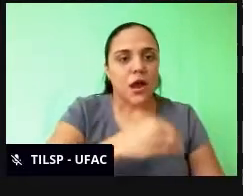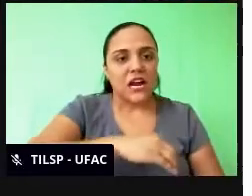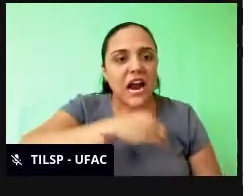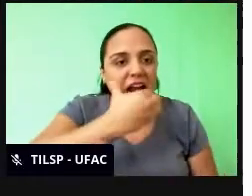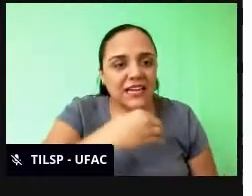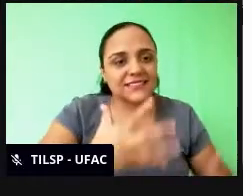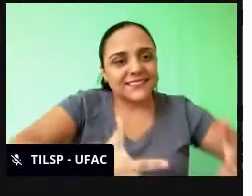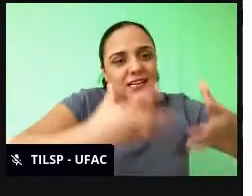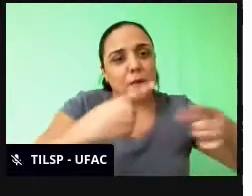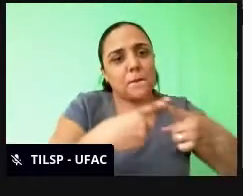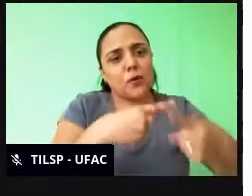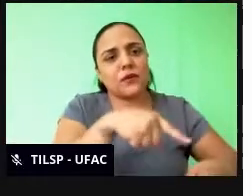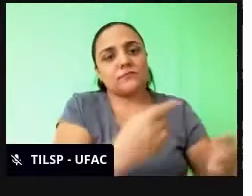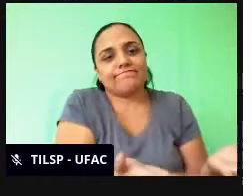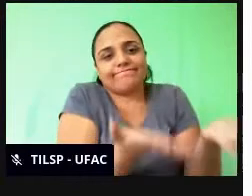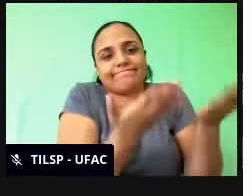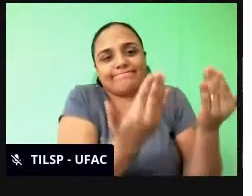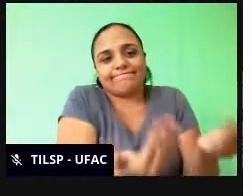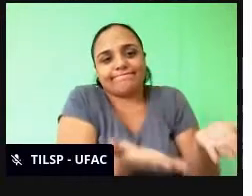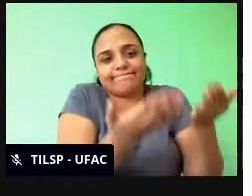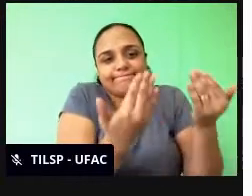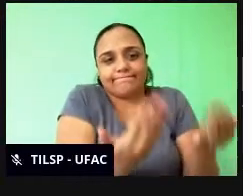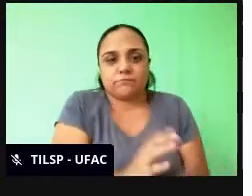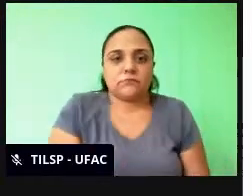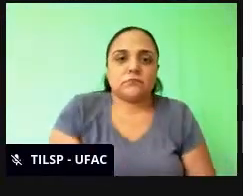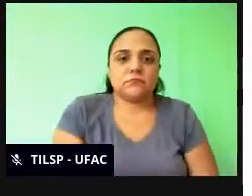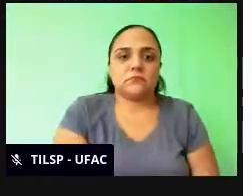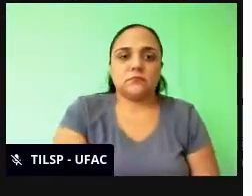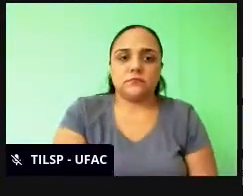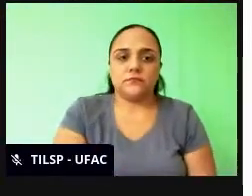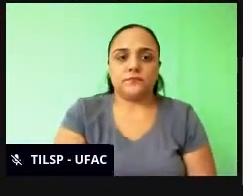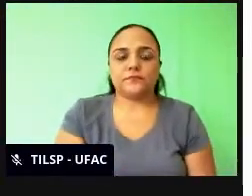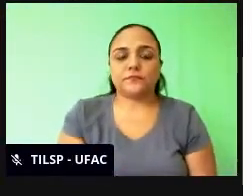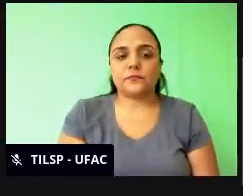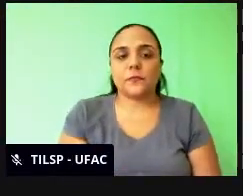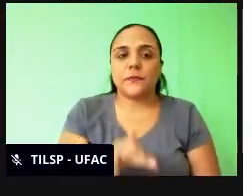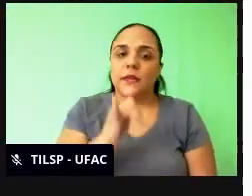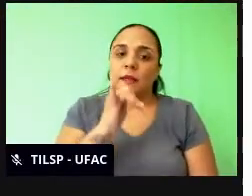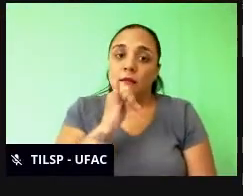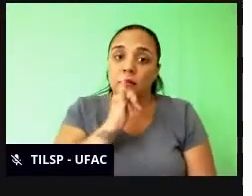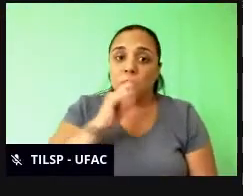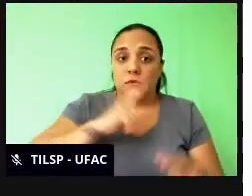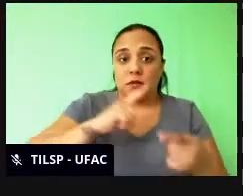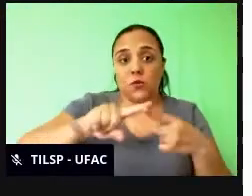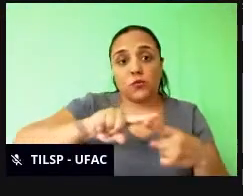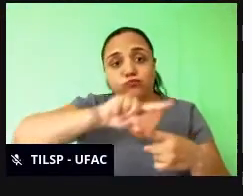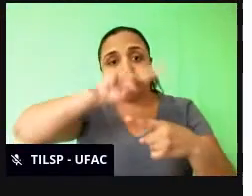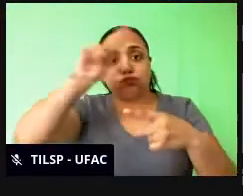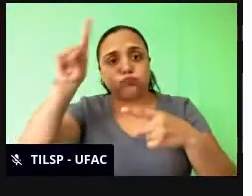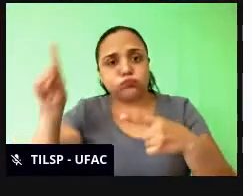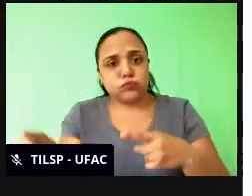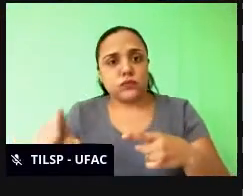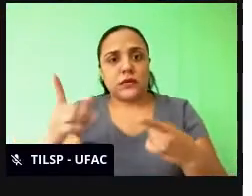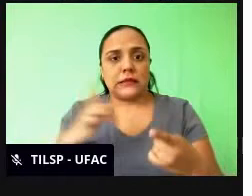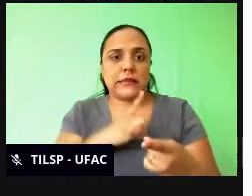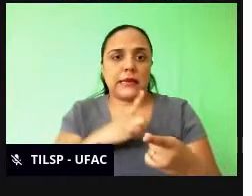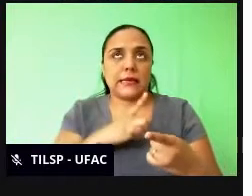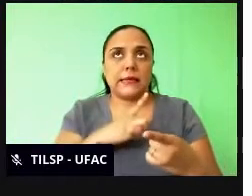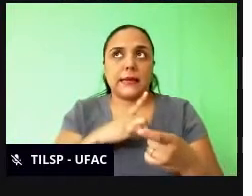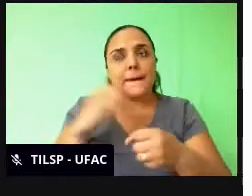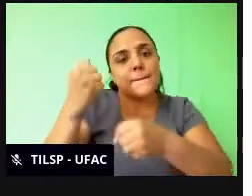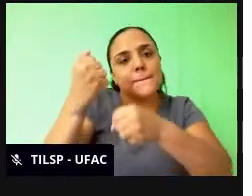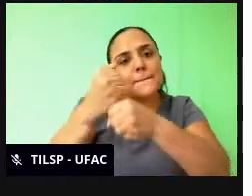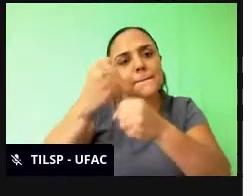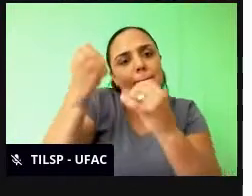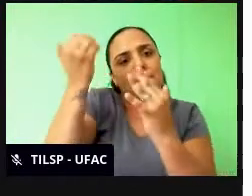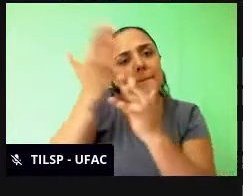Outros produtos do reino vegetal, leguminosas, cereais e tubérculos, têm uma densidade calórica um pouco maior quando comparado com frutas